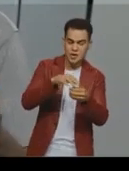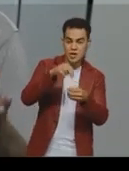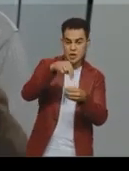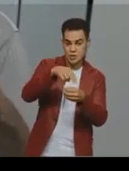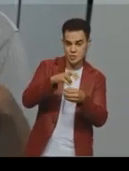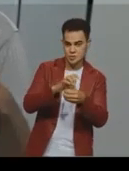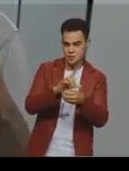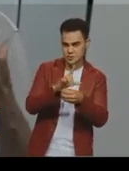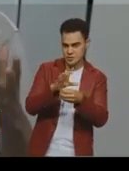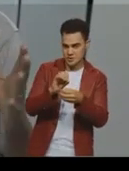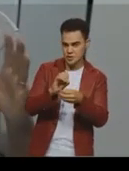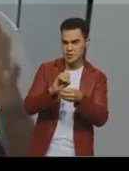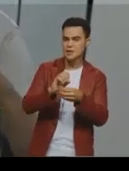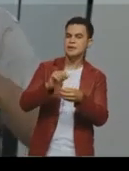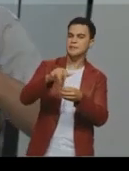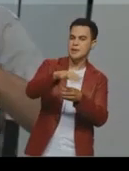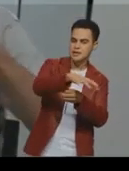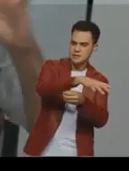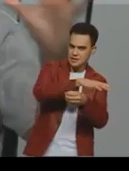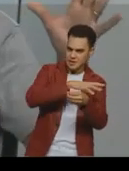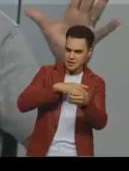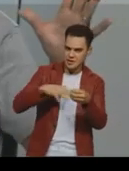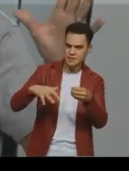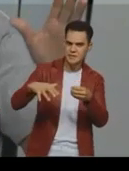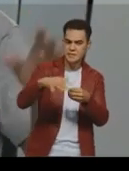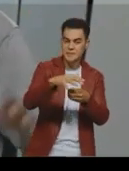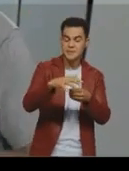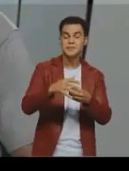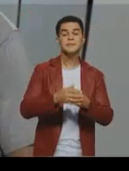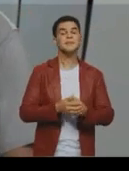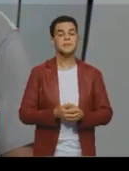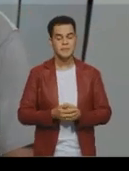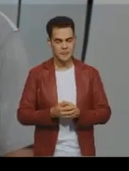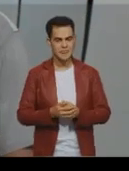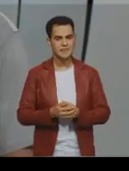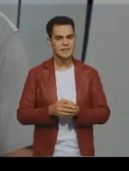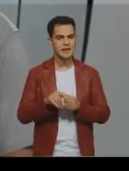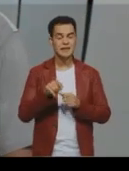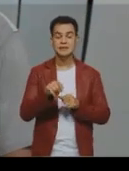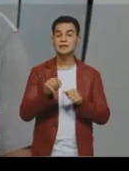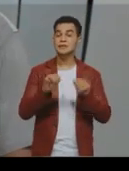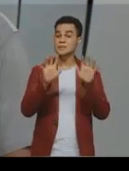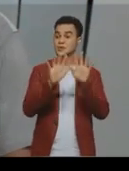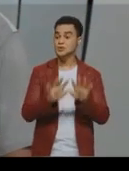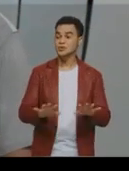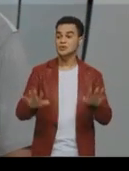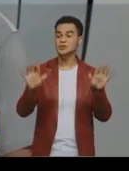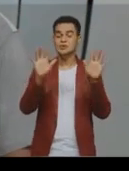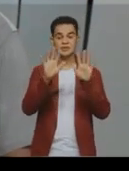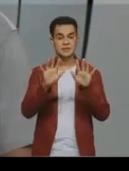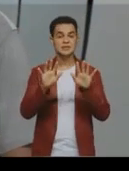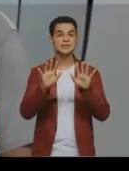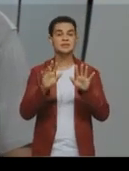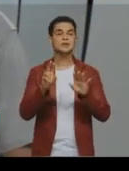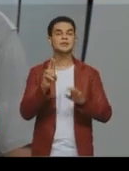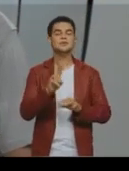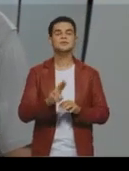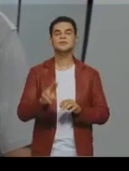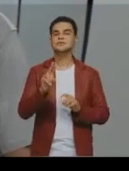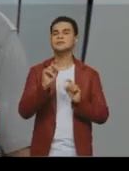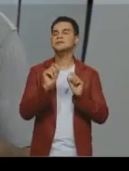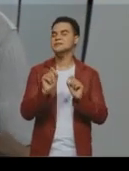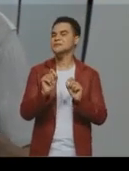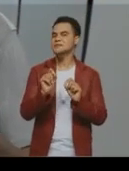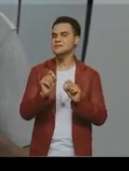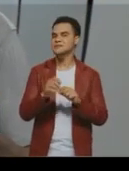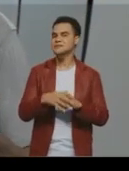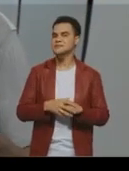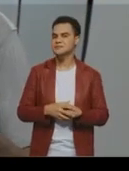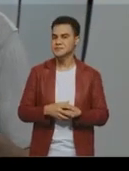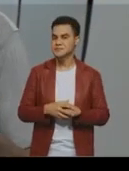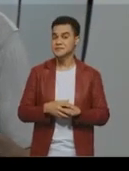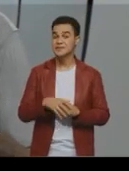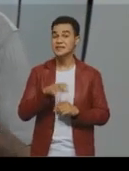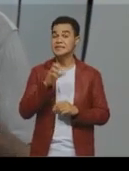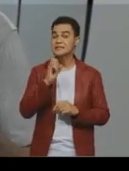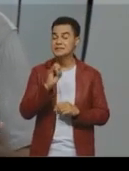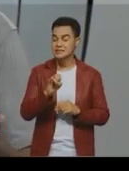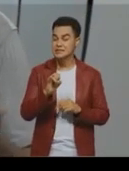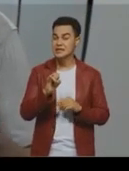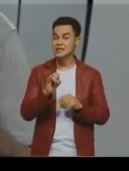Segundo critério, muito importante também, critério geral também, utilizado na separação de reinos, é se o organismo